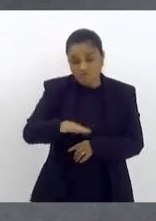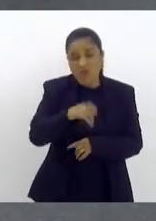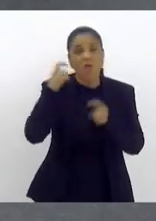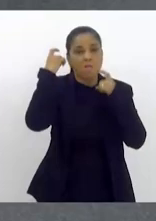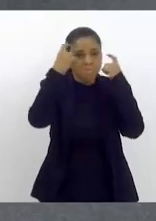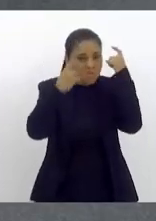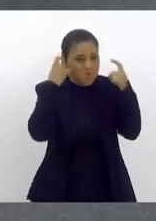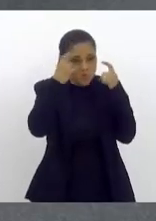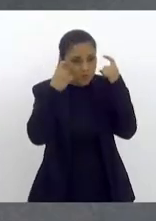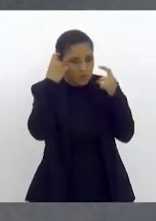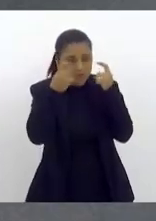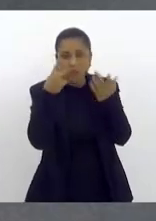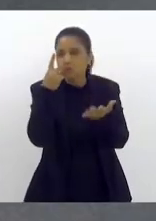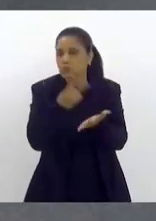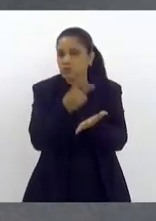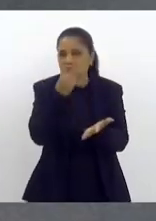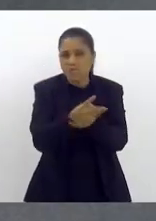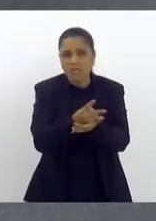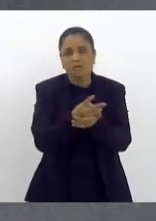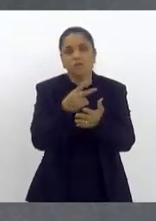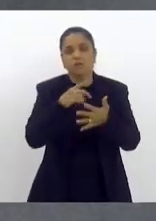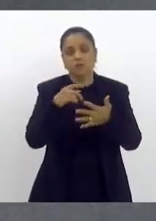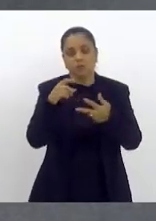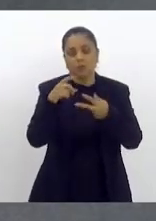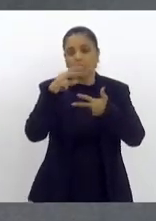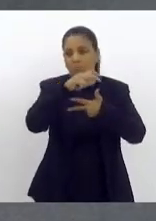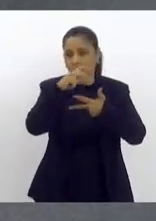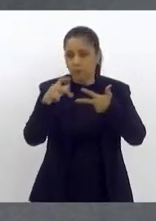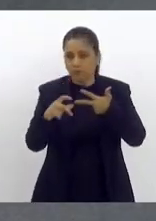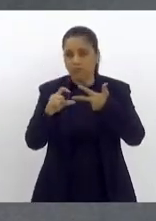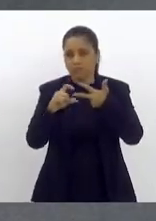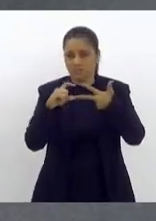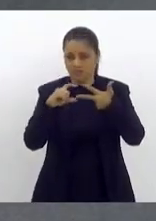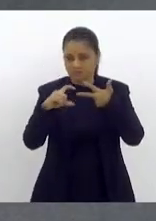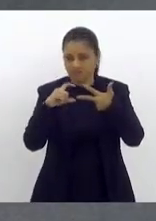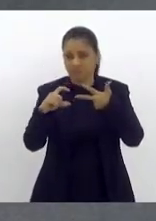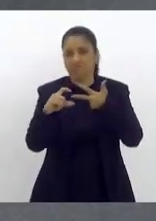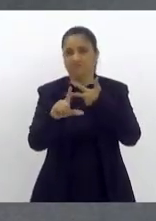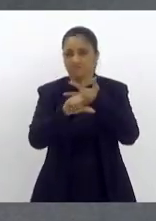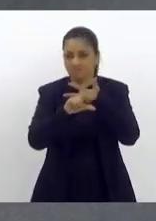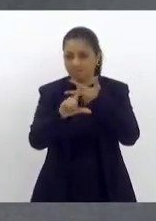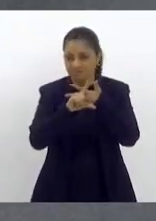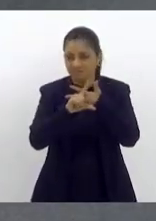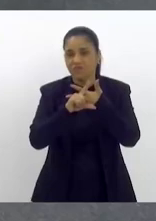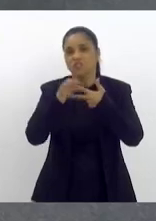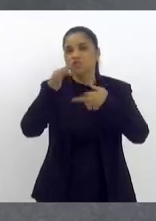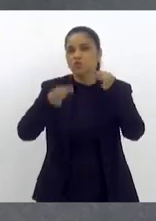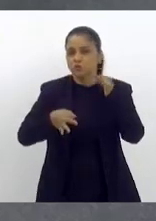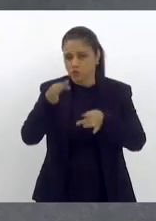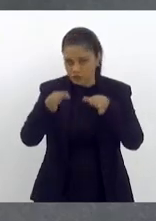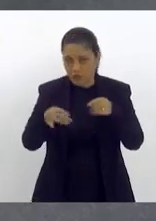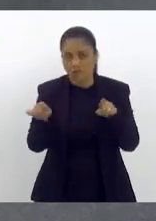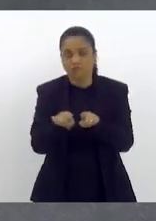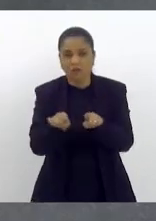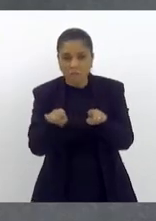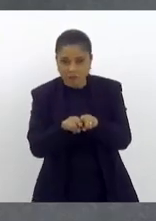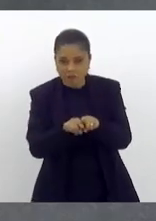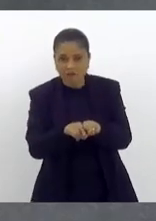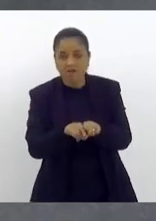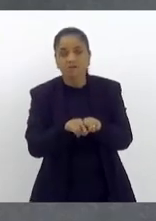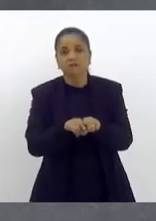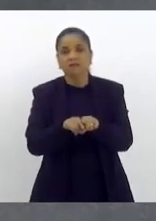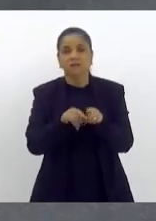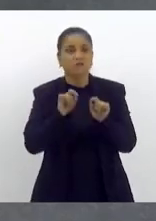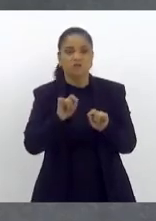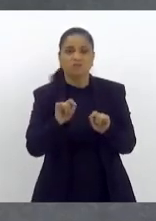preocupação constante do Poder Legislativo, do Poder Executivo e também do Poder Judiciário. Agora, numa perspectiva que não seja